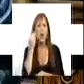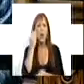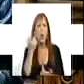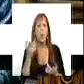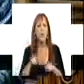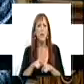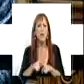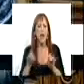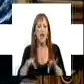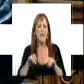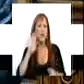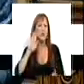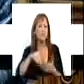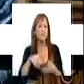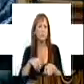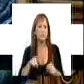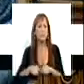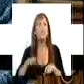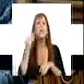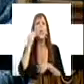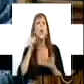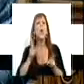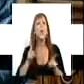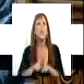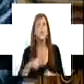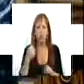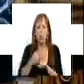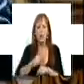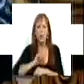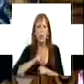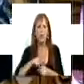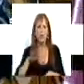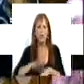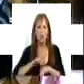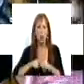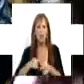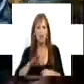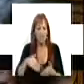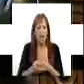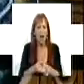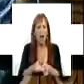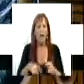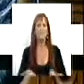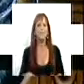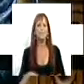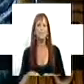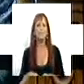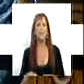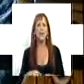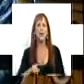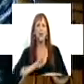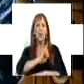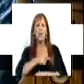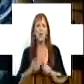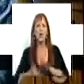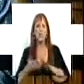fórmula de evitar as consequências. E essa fórmula é o combate às causas que a provocam. Sem um forte